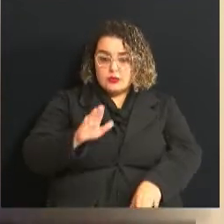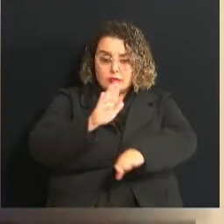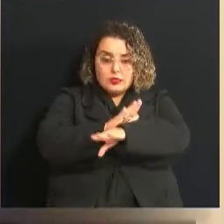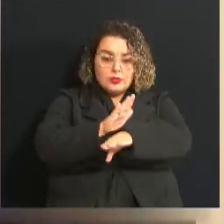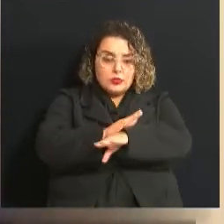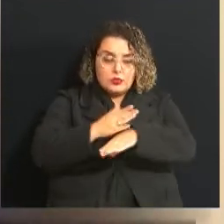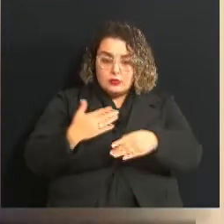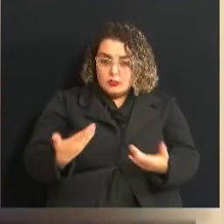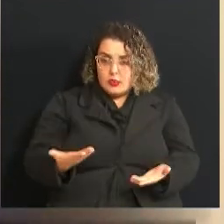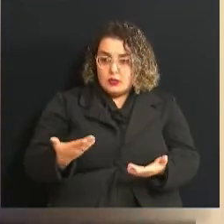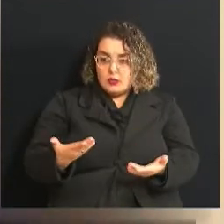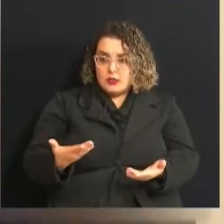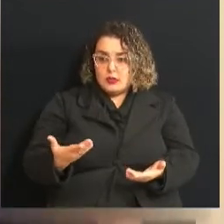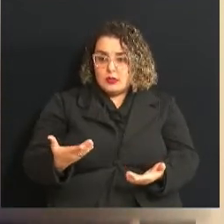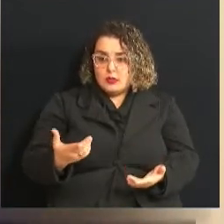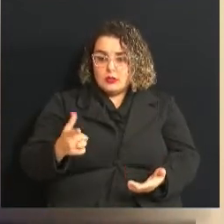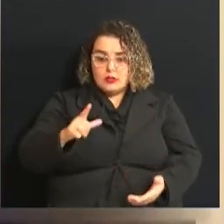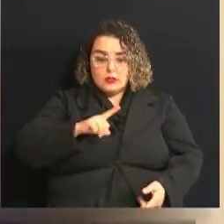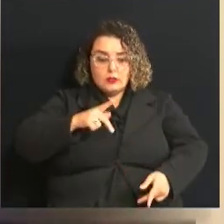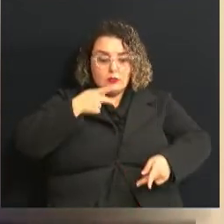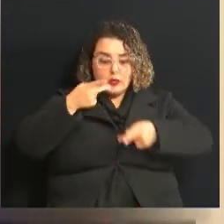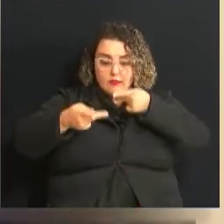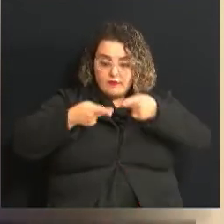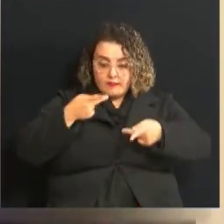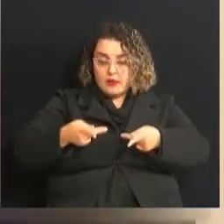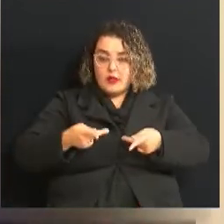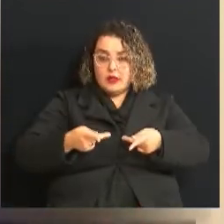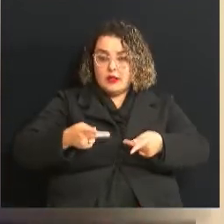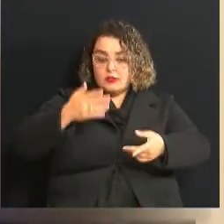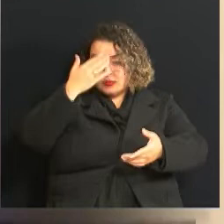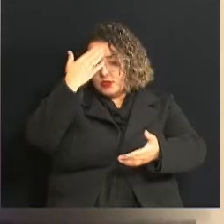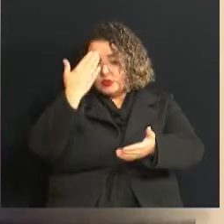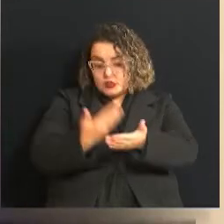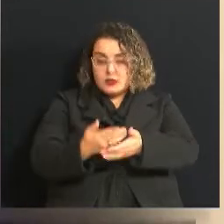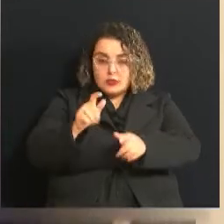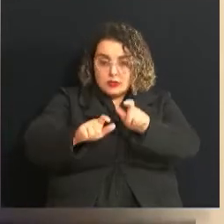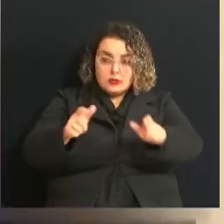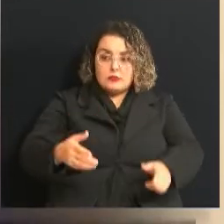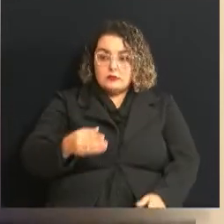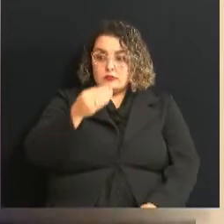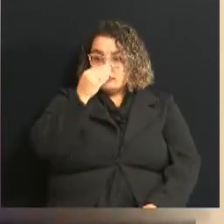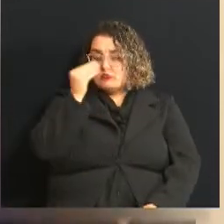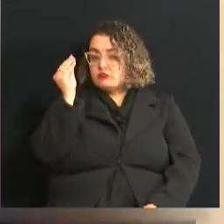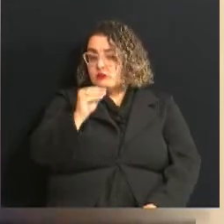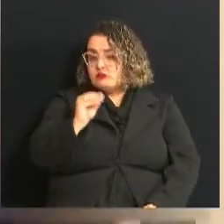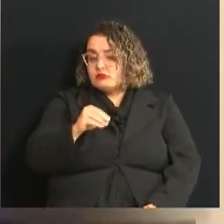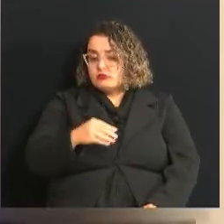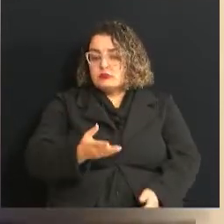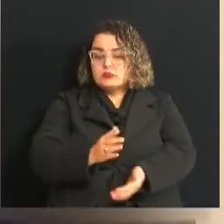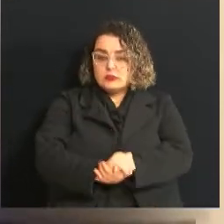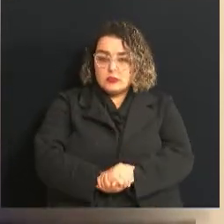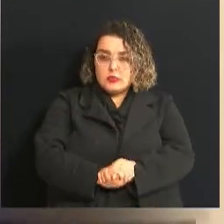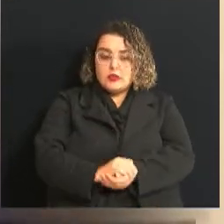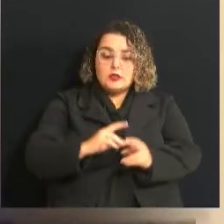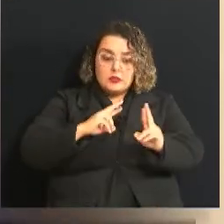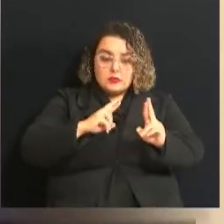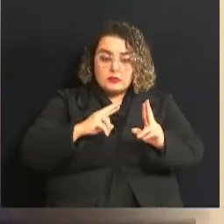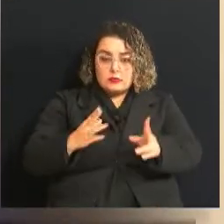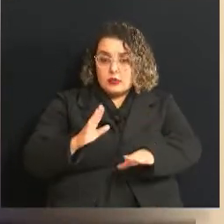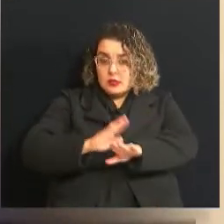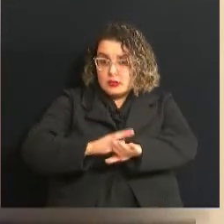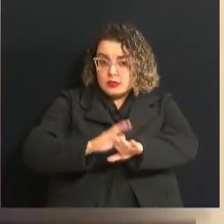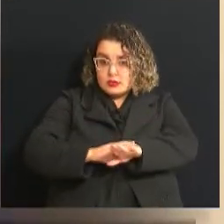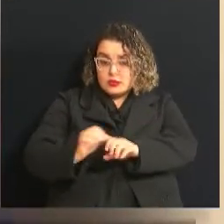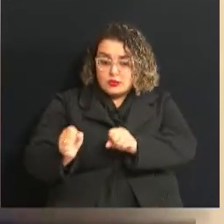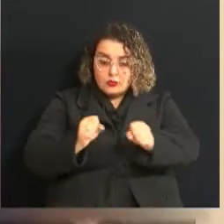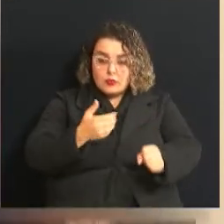ajudar, ter uma fala de convencimento, essas pessoas hoje estão aí abandonadas, né, e esperando alguma atitude do poder